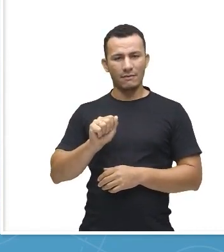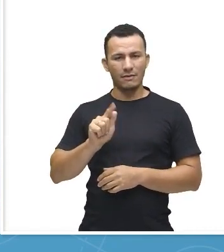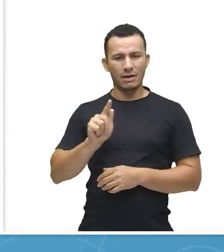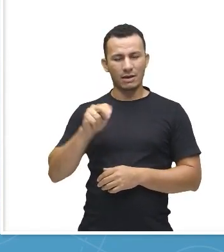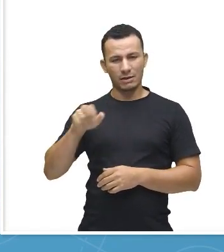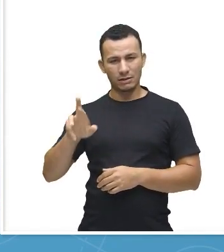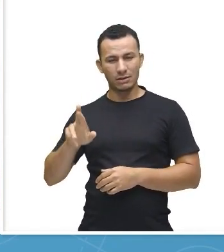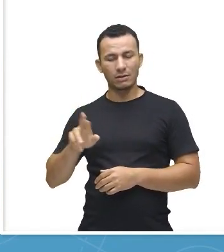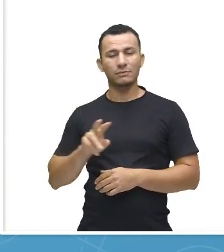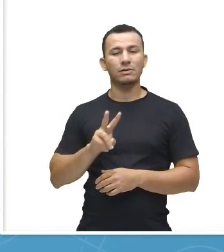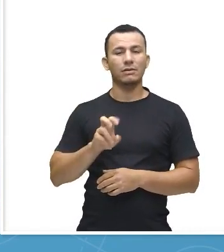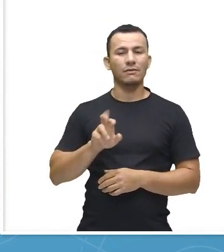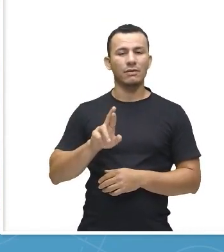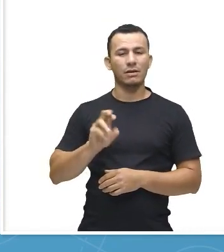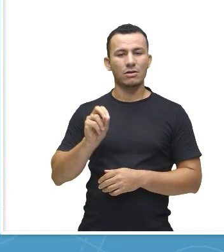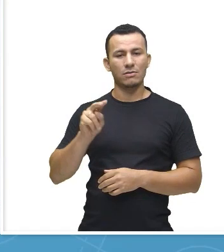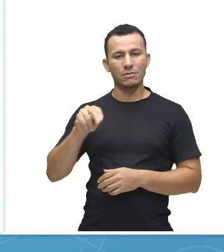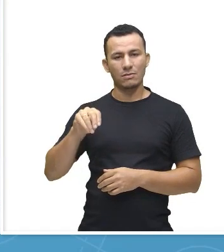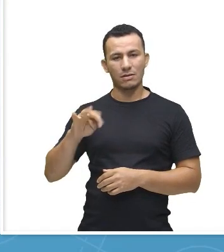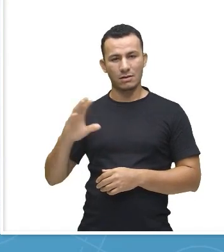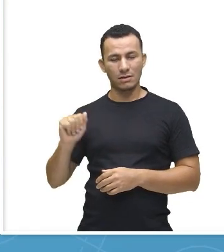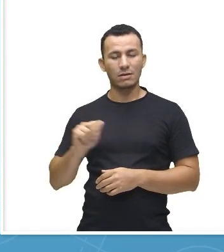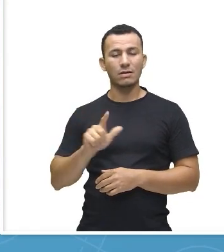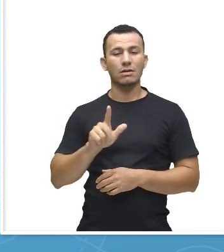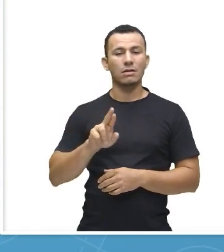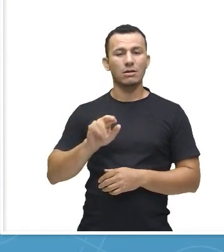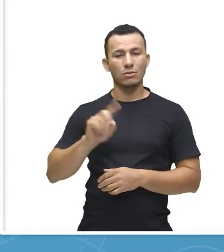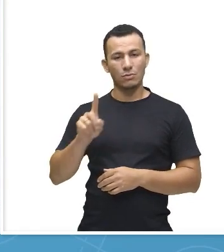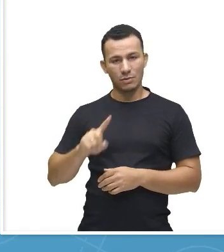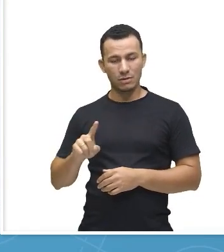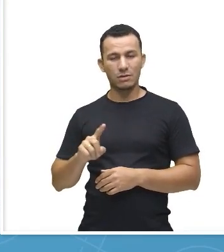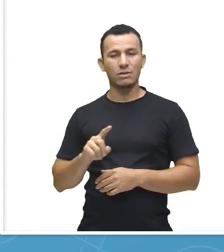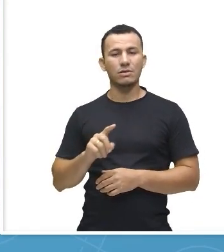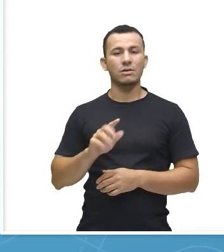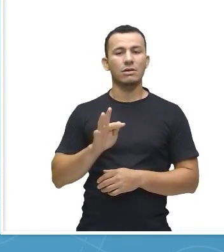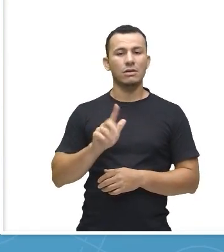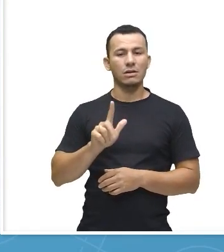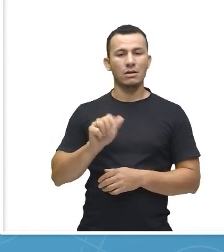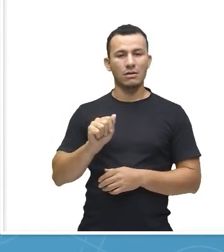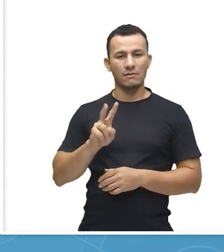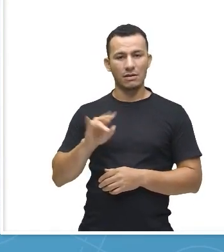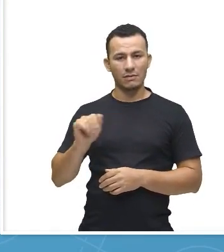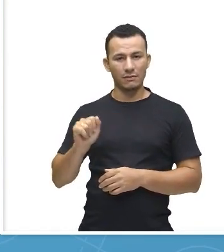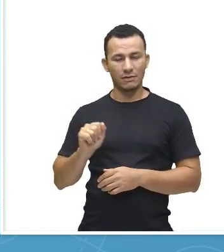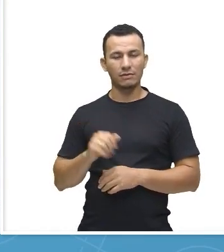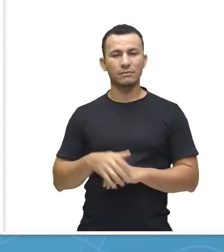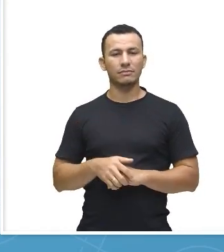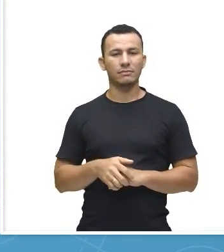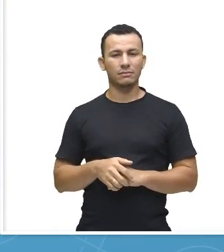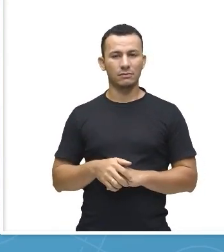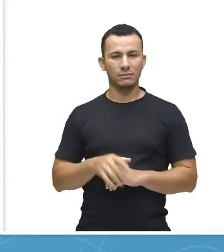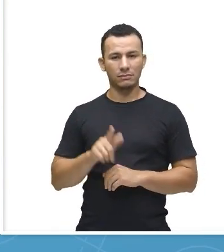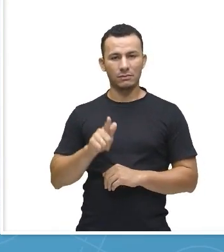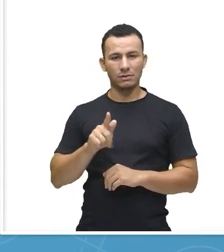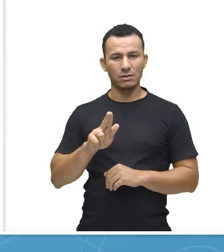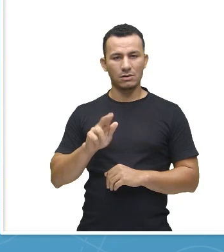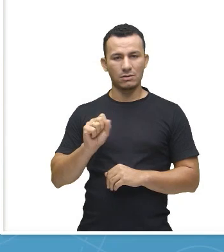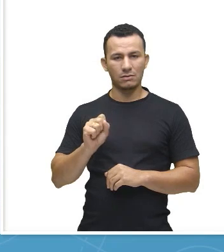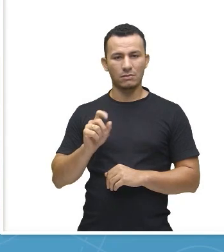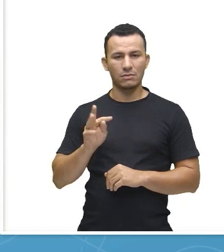Verônica, o Adriano, Luiz Augusto, Flávia, Manuele, o